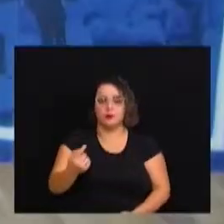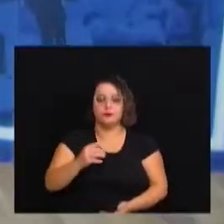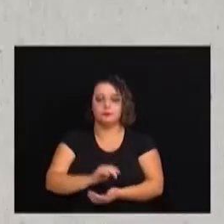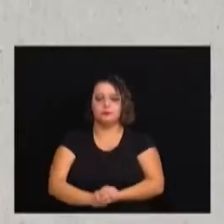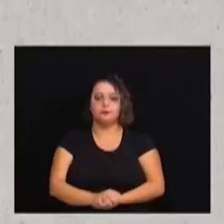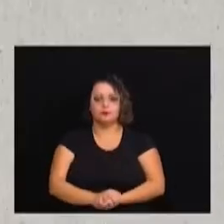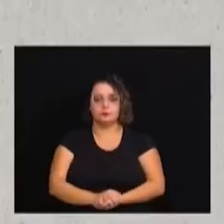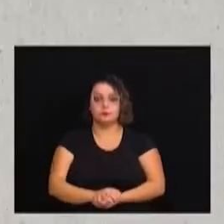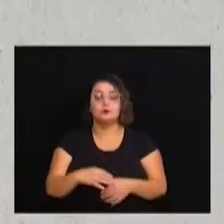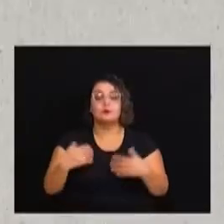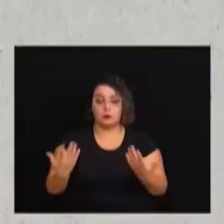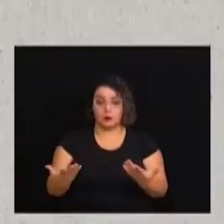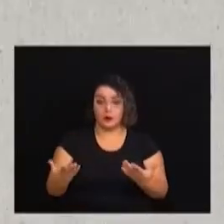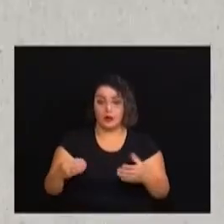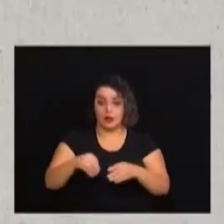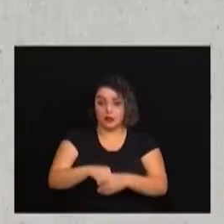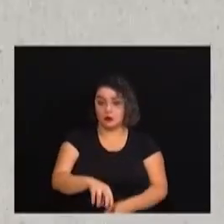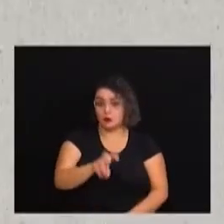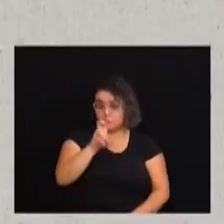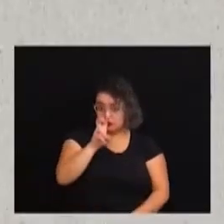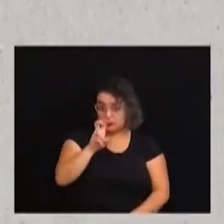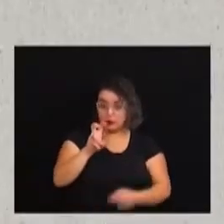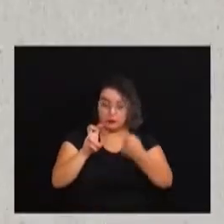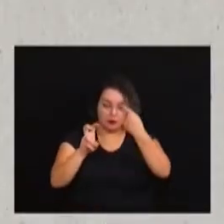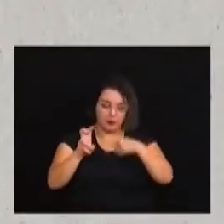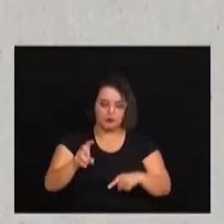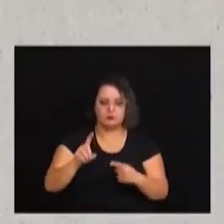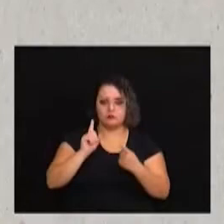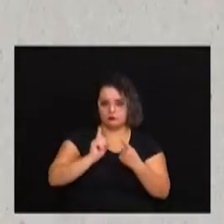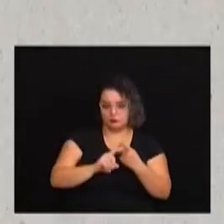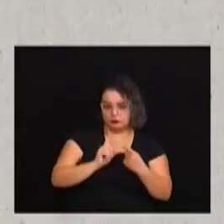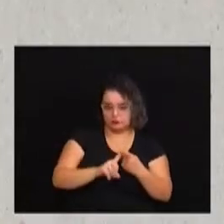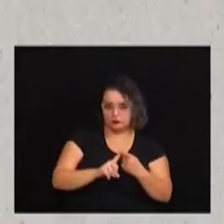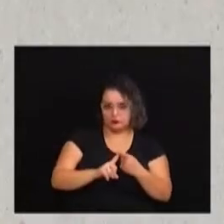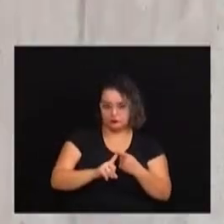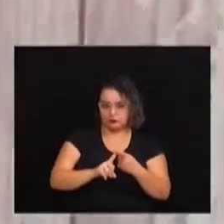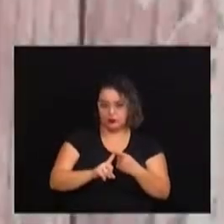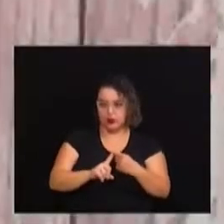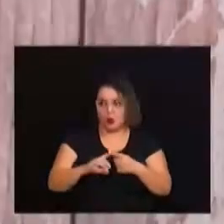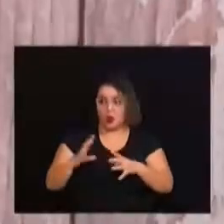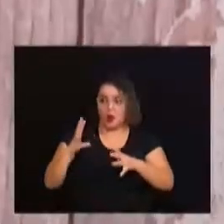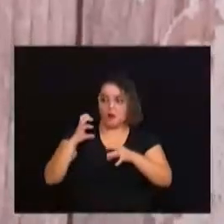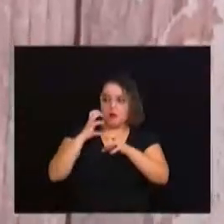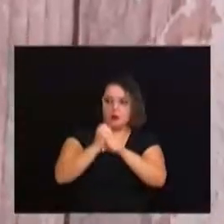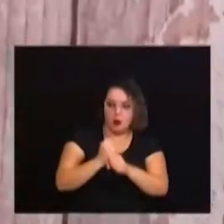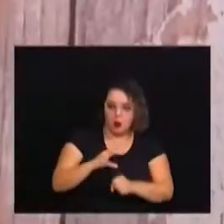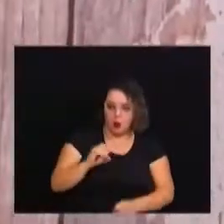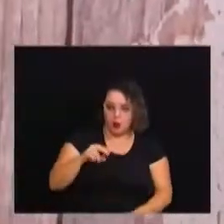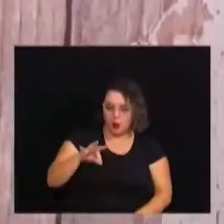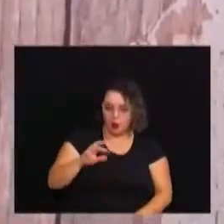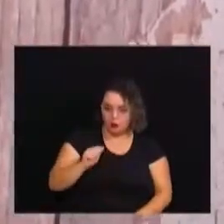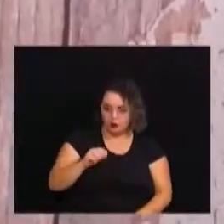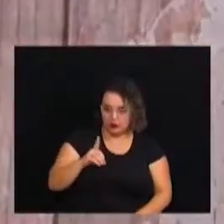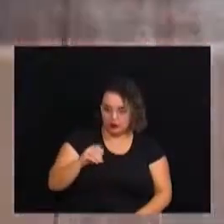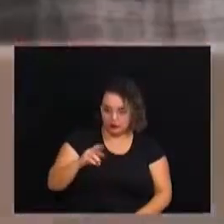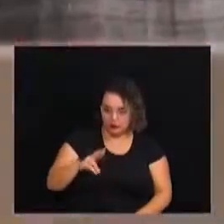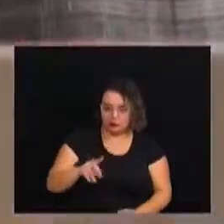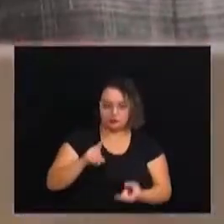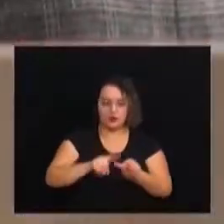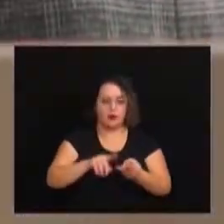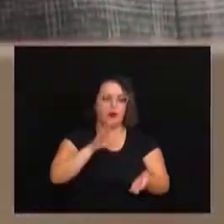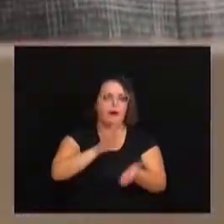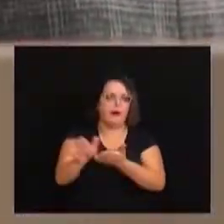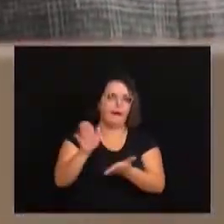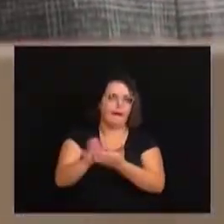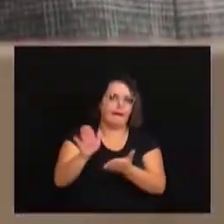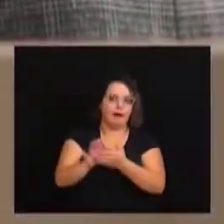um deles? Então, dentro desses cinco perfis, que são o poupador, o